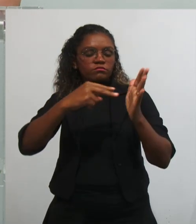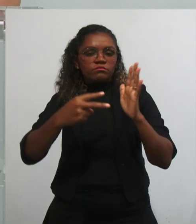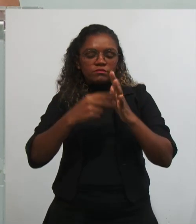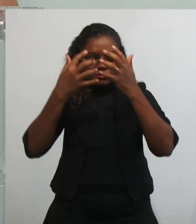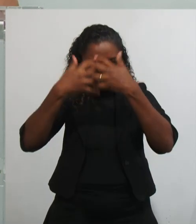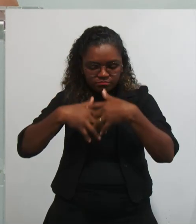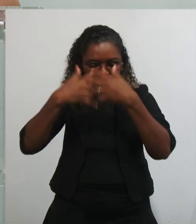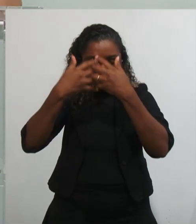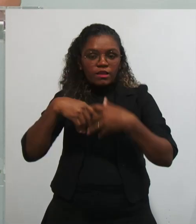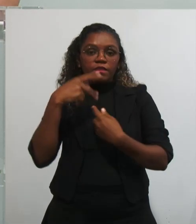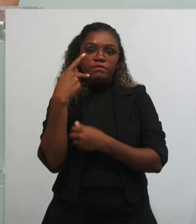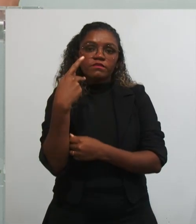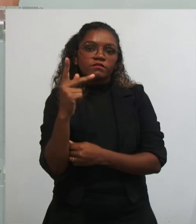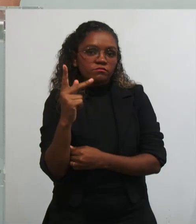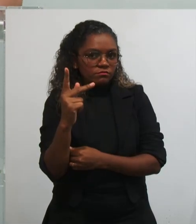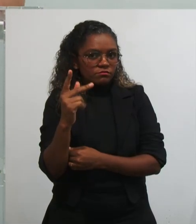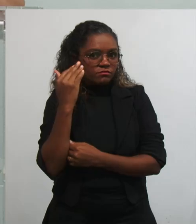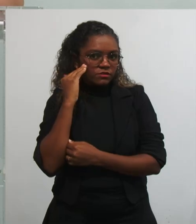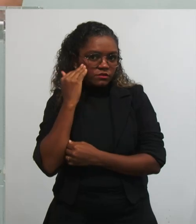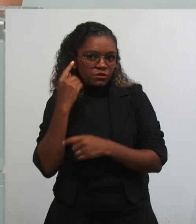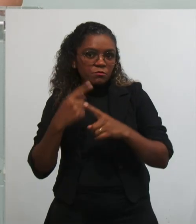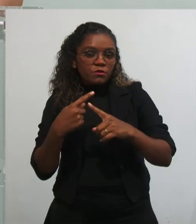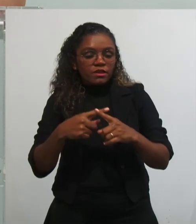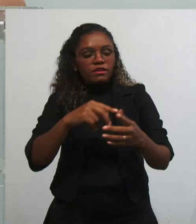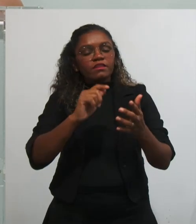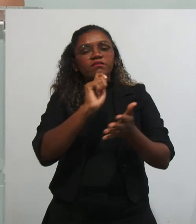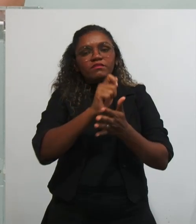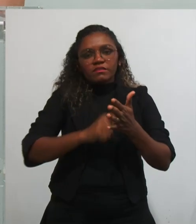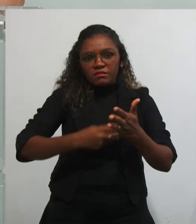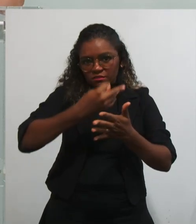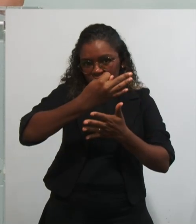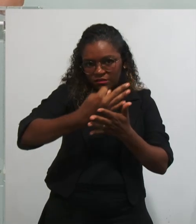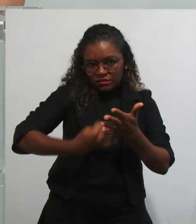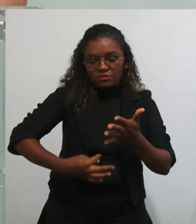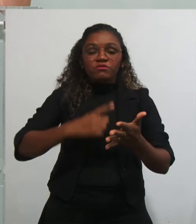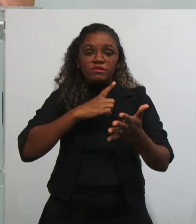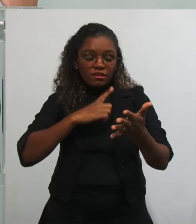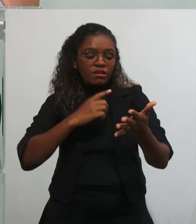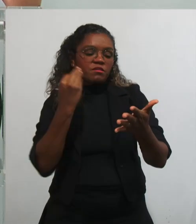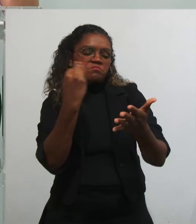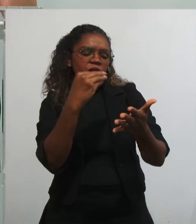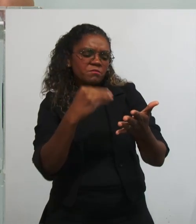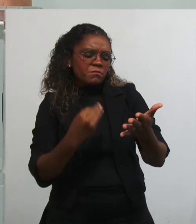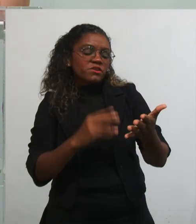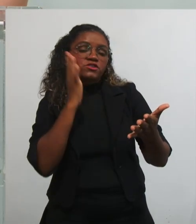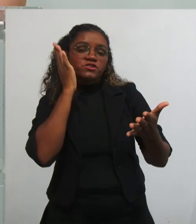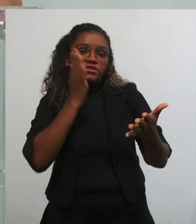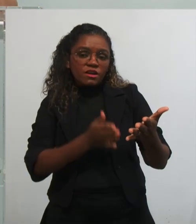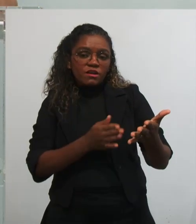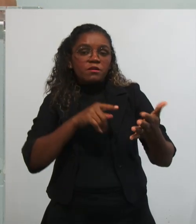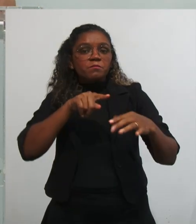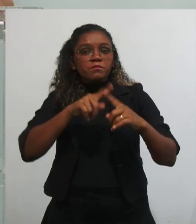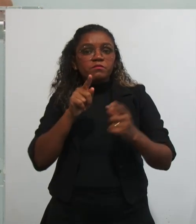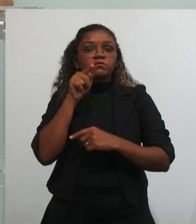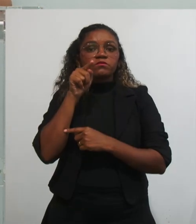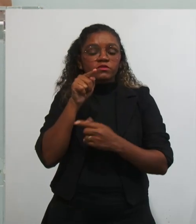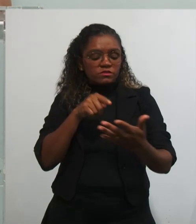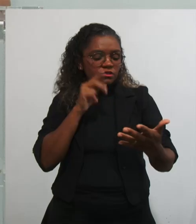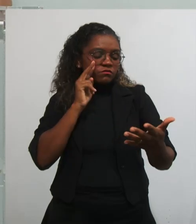no texto escrito tem todos os sinais, os elementos, os indícios para a pessoa